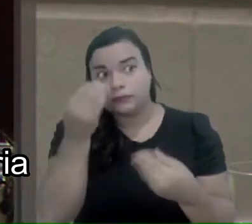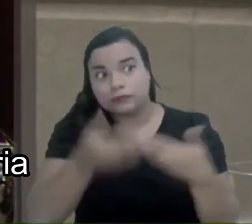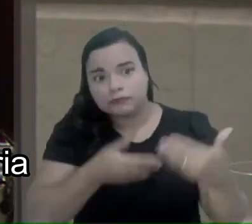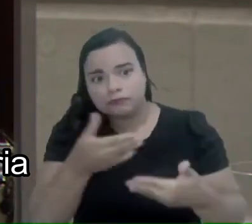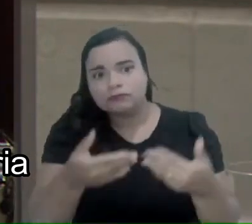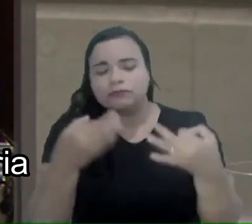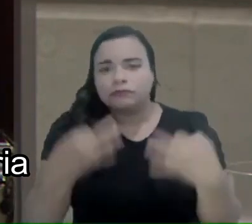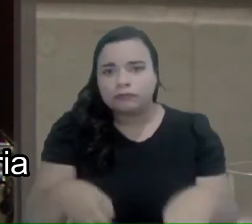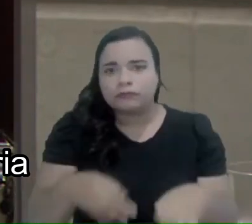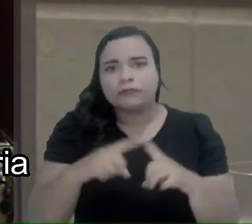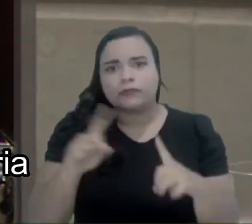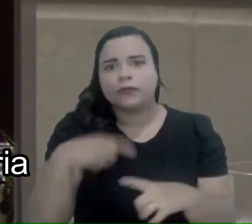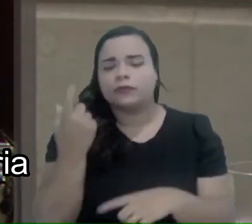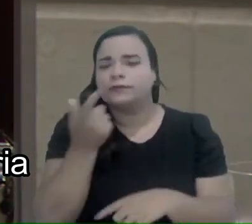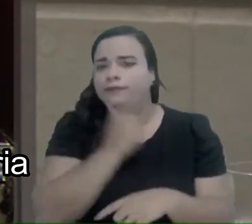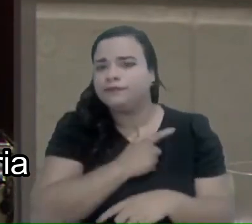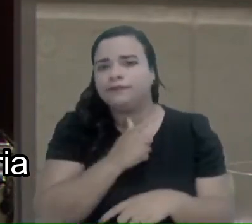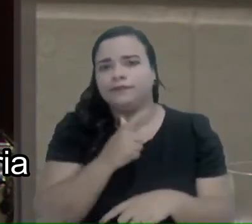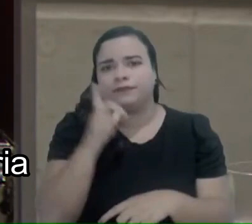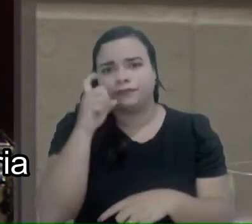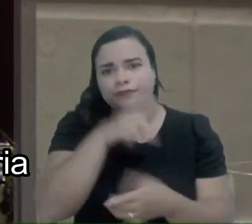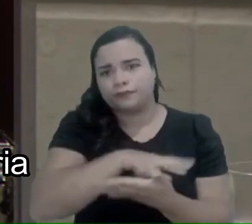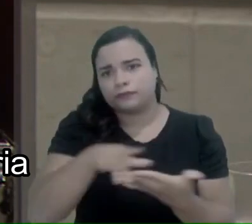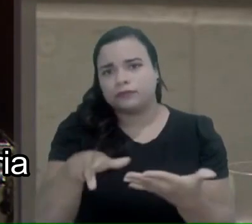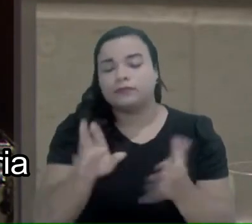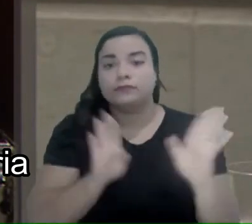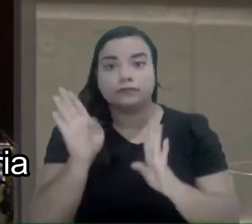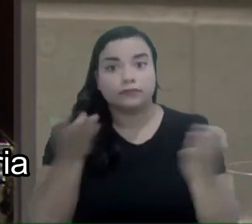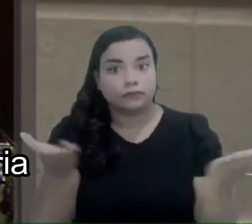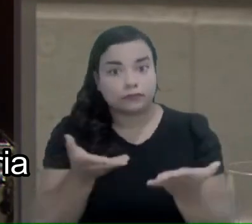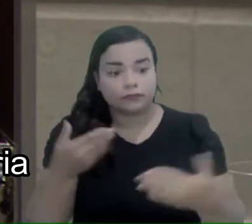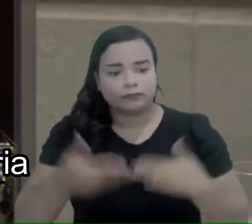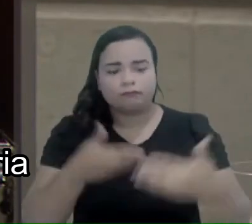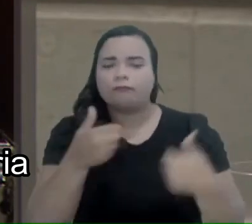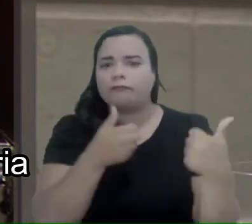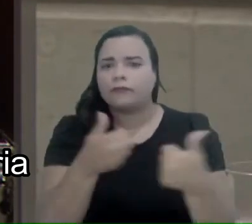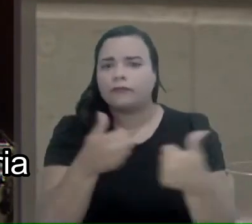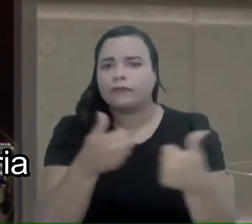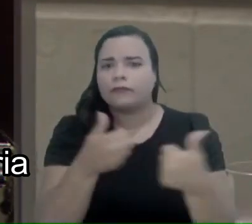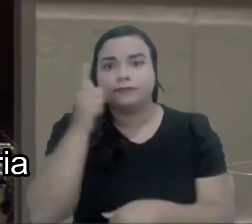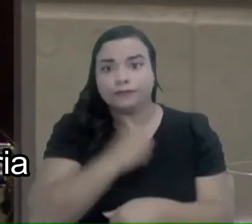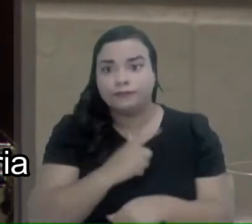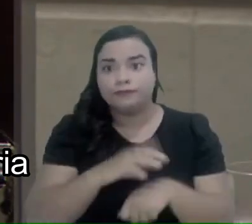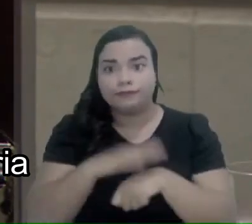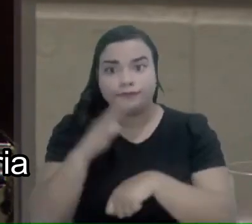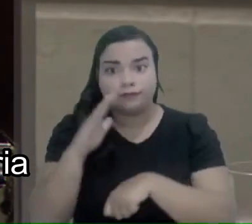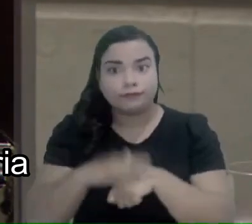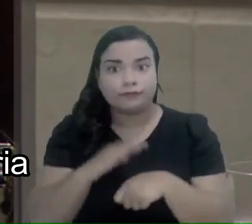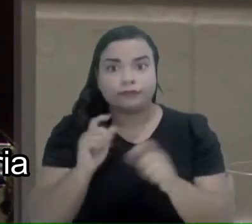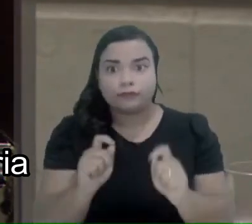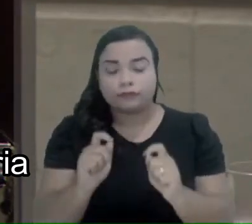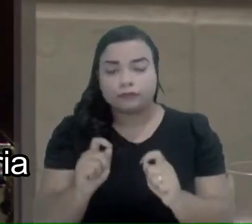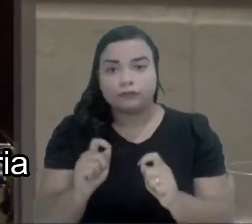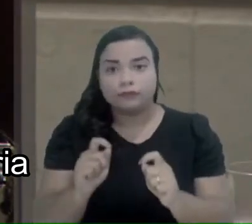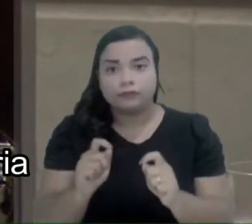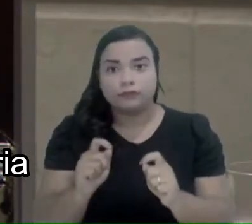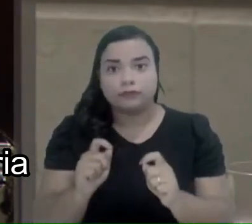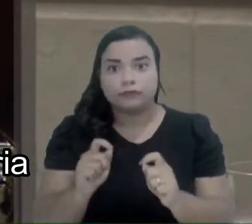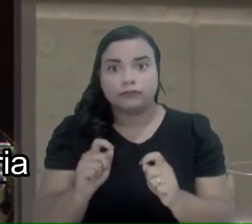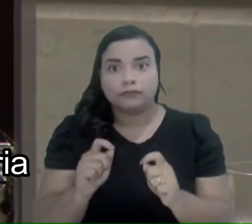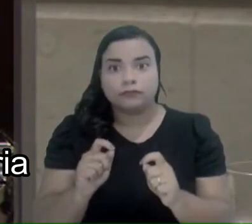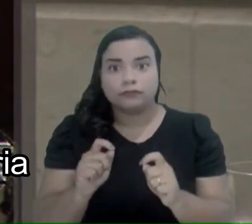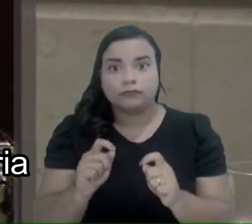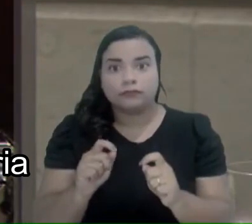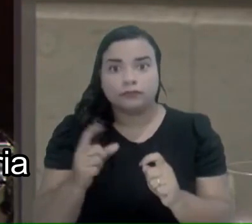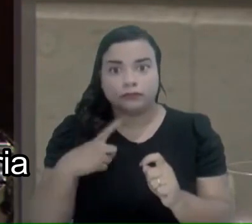mas superamos todas as dificuldades e hoje a licitação está correndo para que o quanto antes, uma vez que haja uma